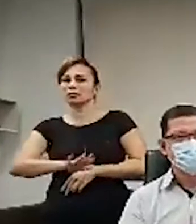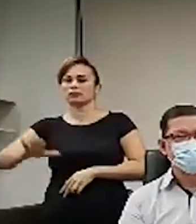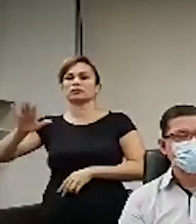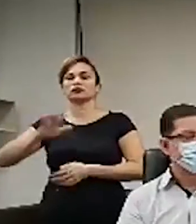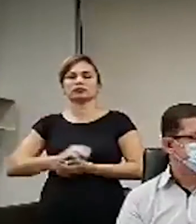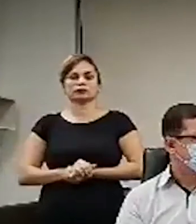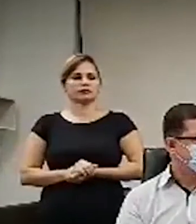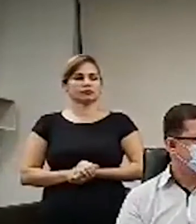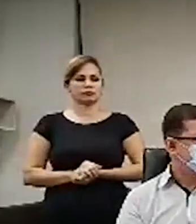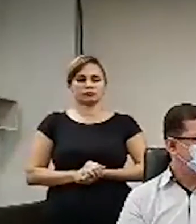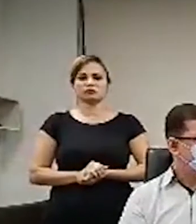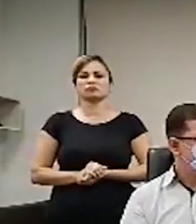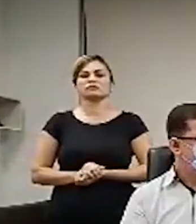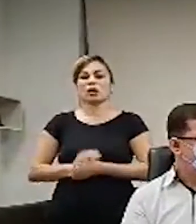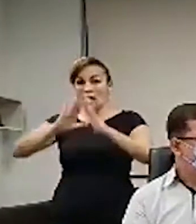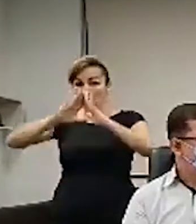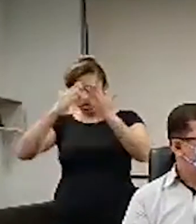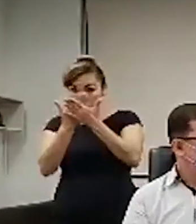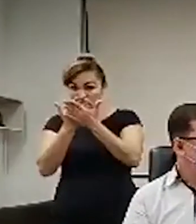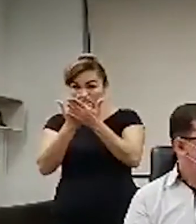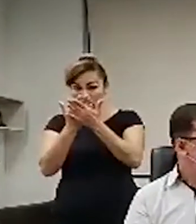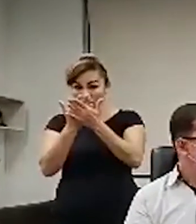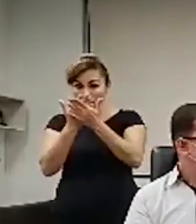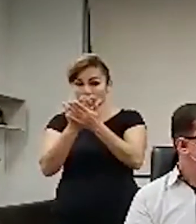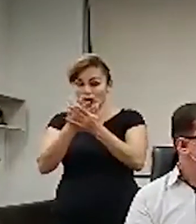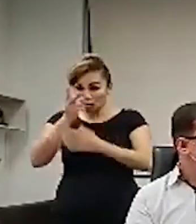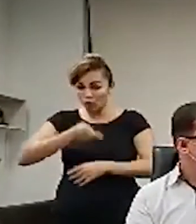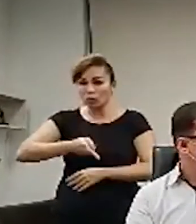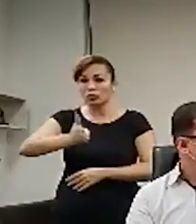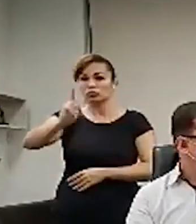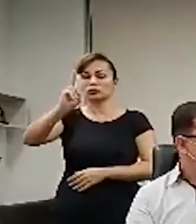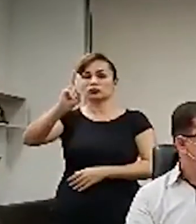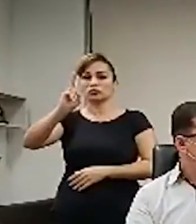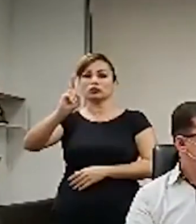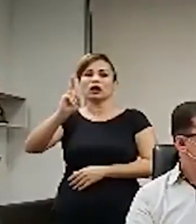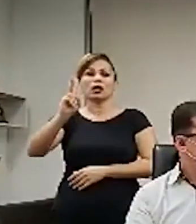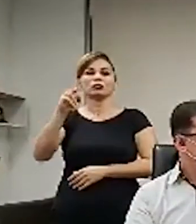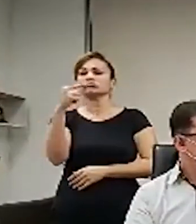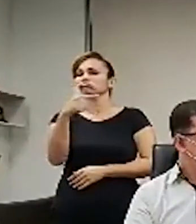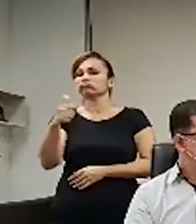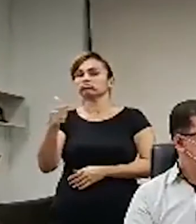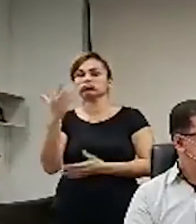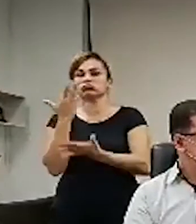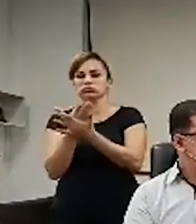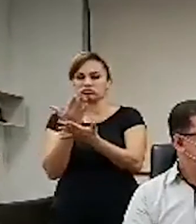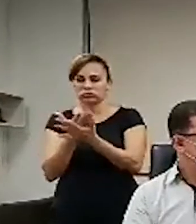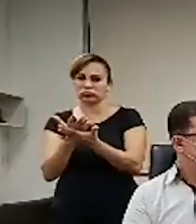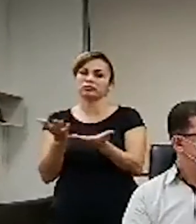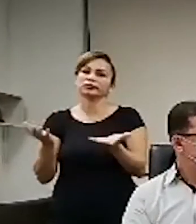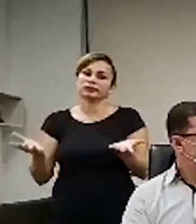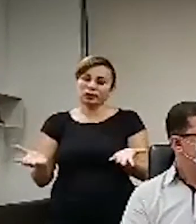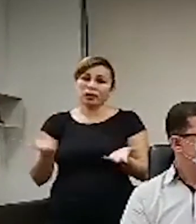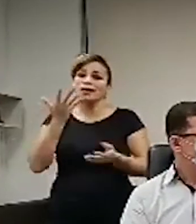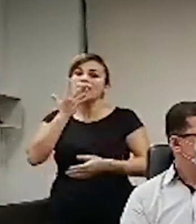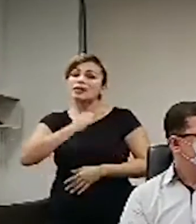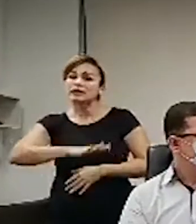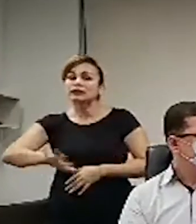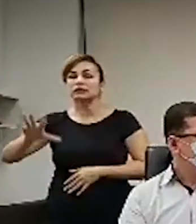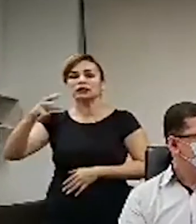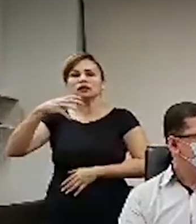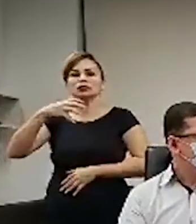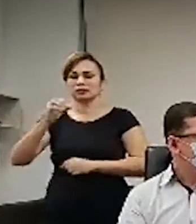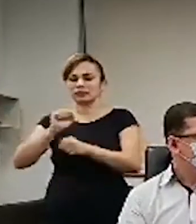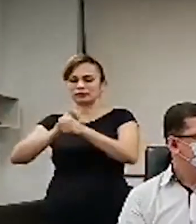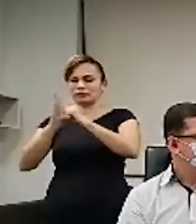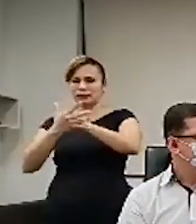vão continuar sem aulas, porque as crianças são, geralmente manifestam poucos ou nenhum sintomas da